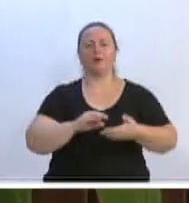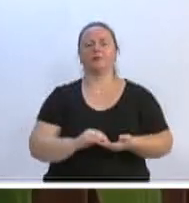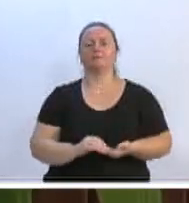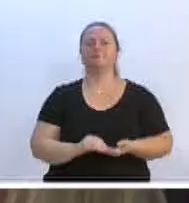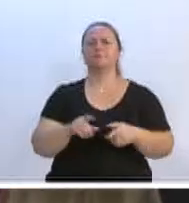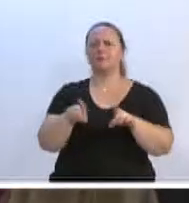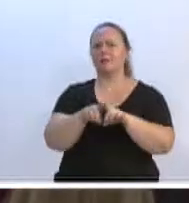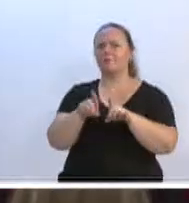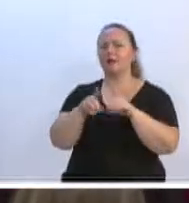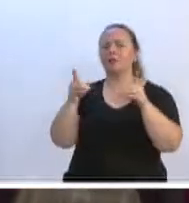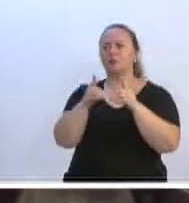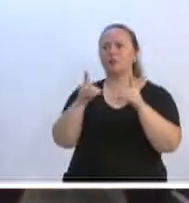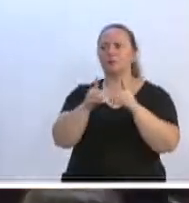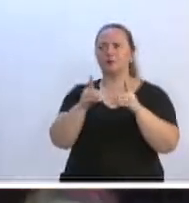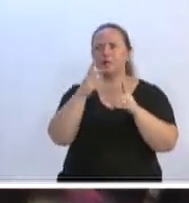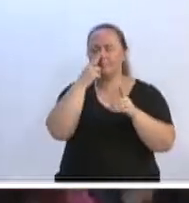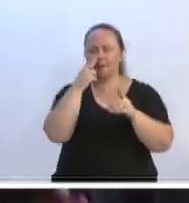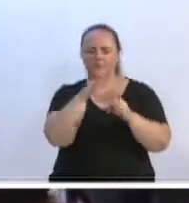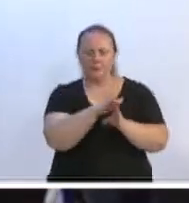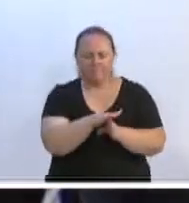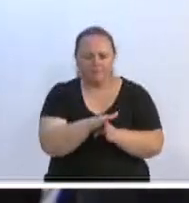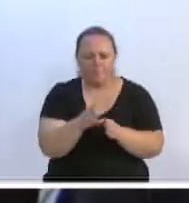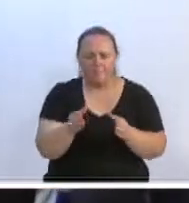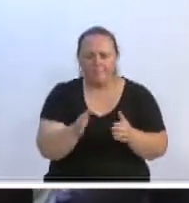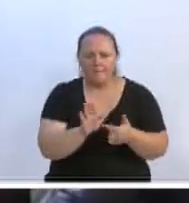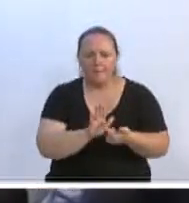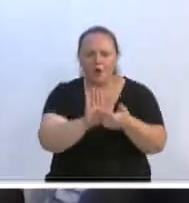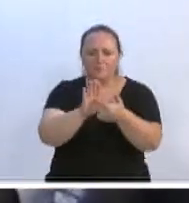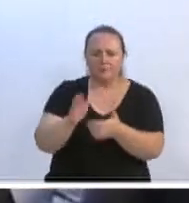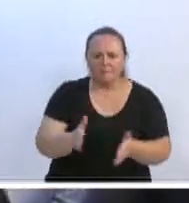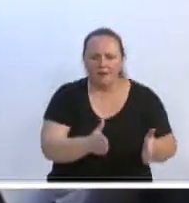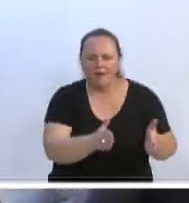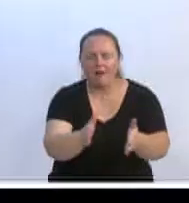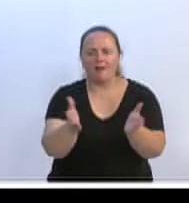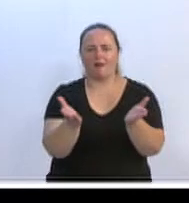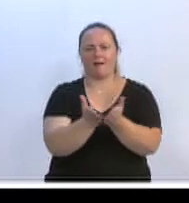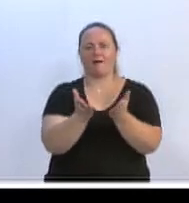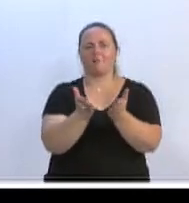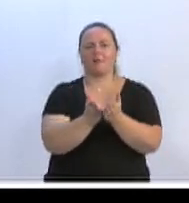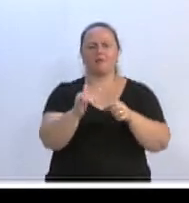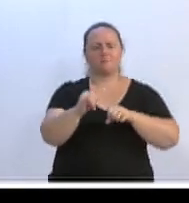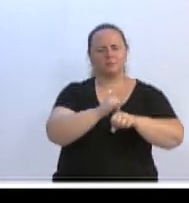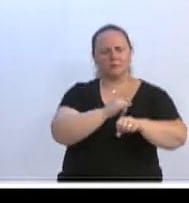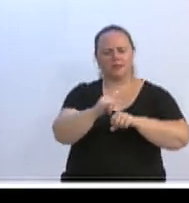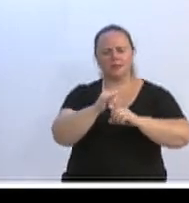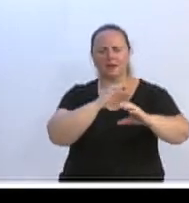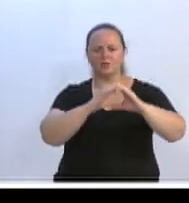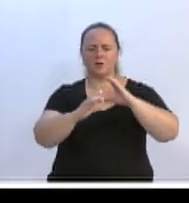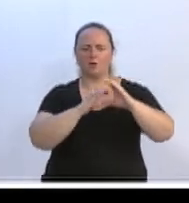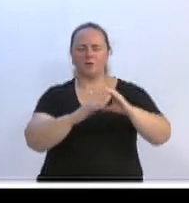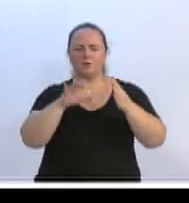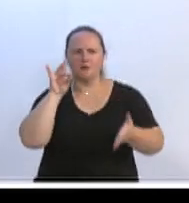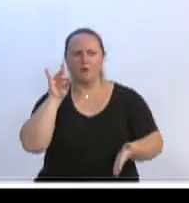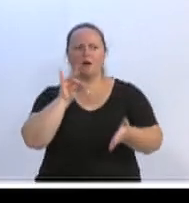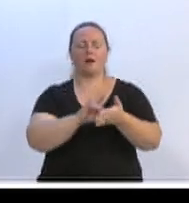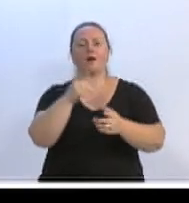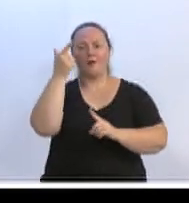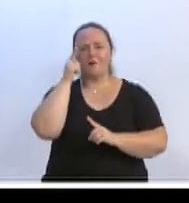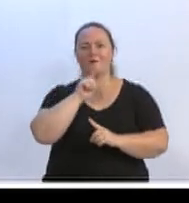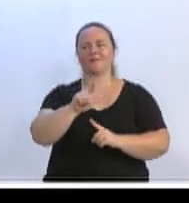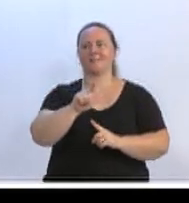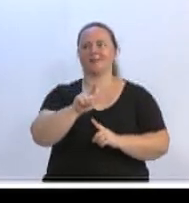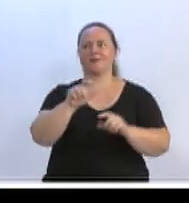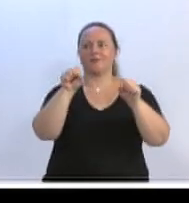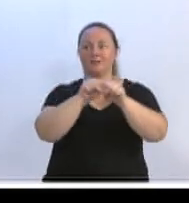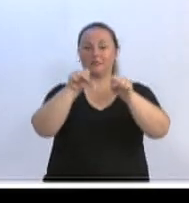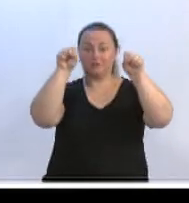que norteiam a vida do crente, duas importantes ferramentas de comunicação foram implantadas: o sistema de